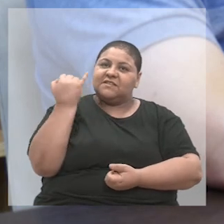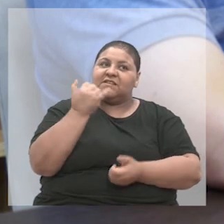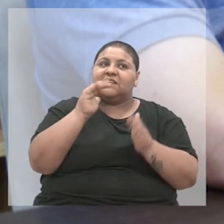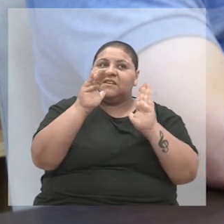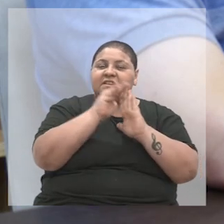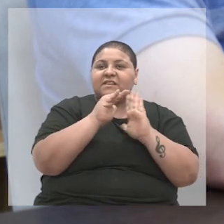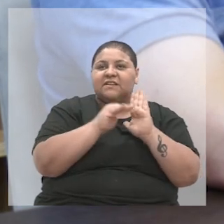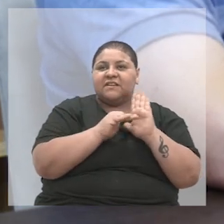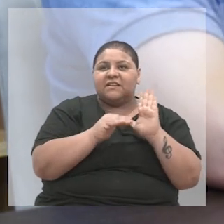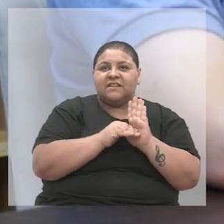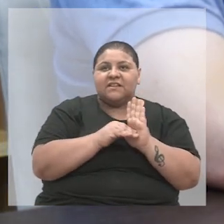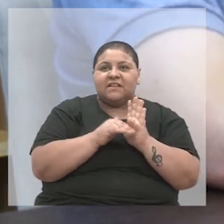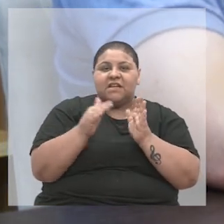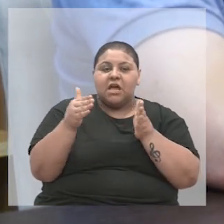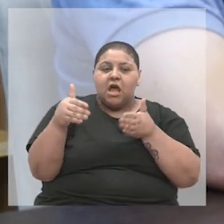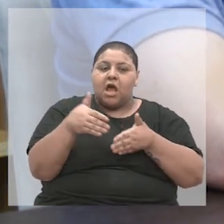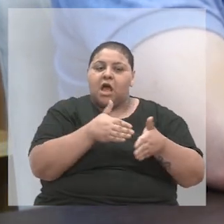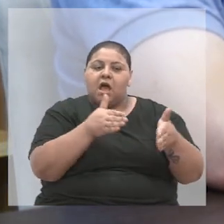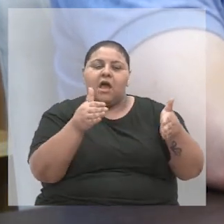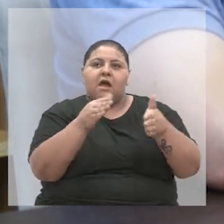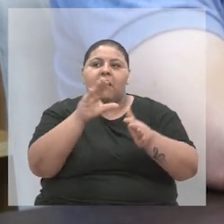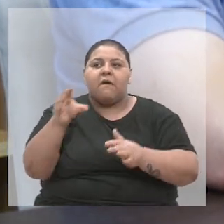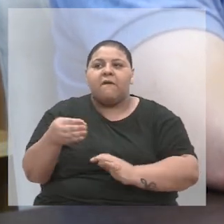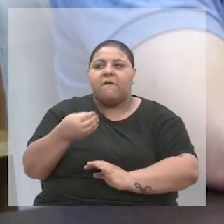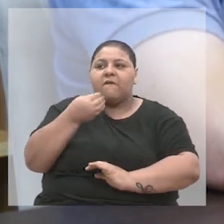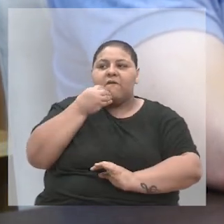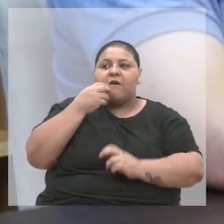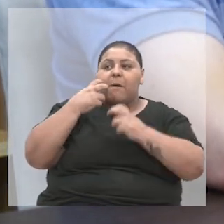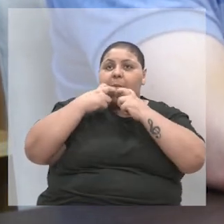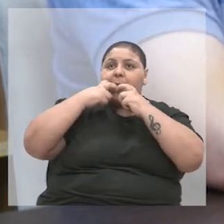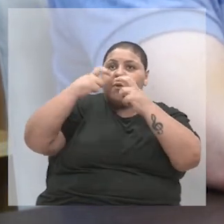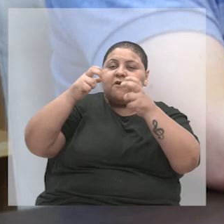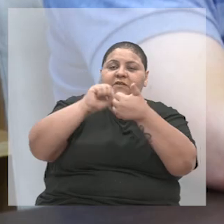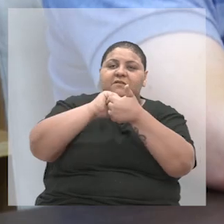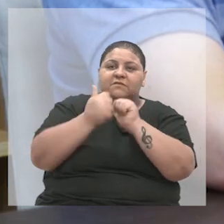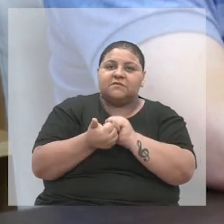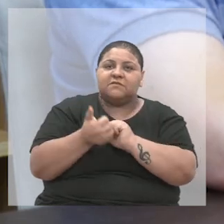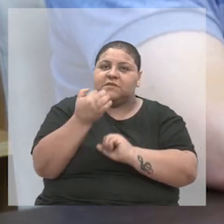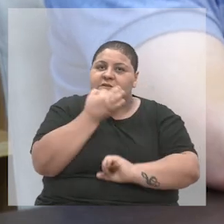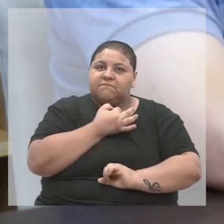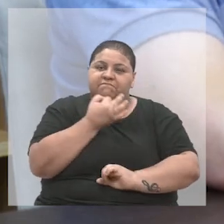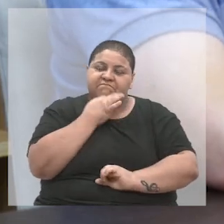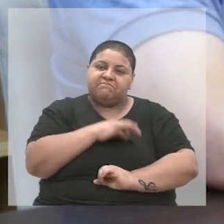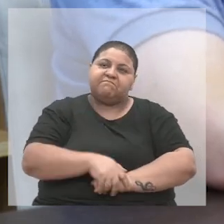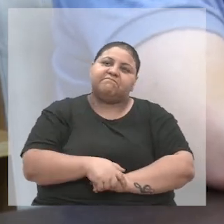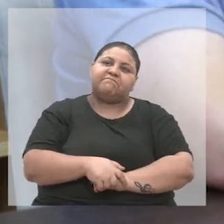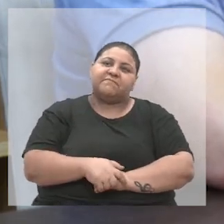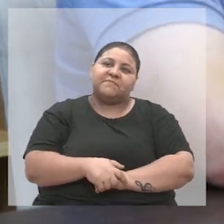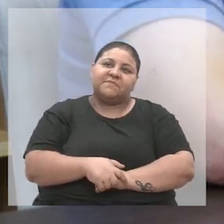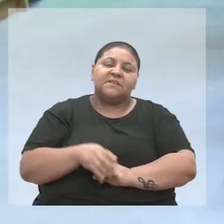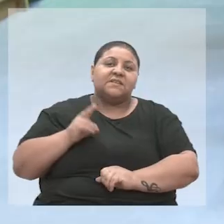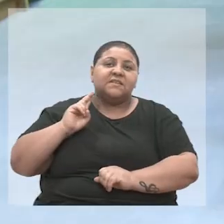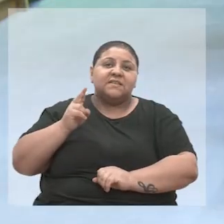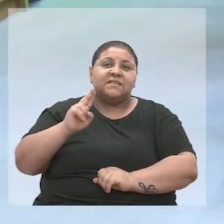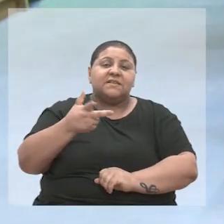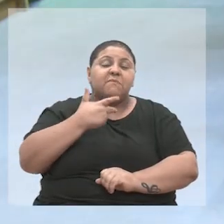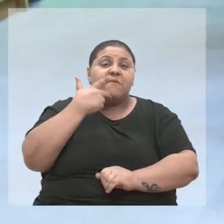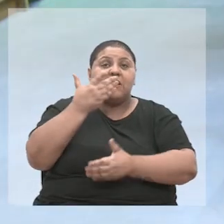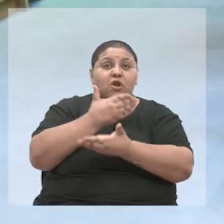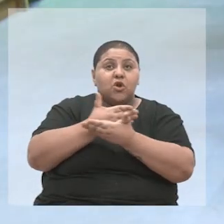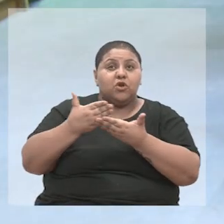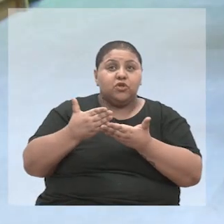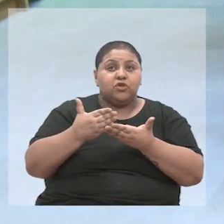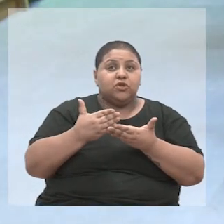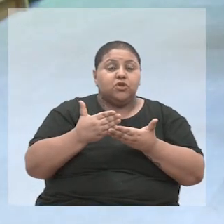eu acho que é importante, esse programa é um norteador para dar oportunidade, para dar voz ao esporte de Caxias do Sul. Exatamente. A gente sempre falou